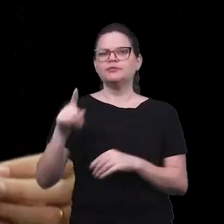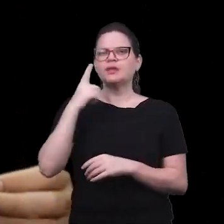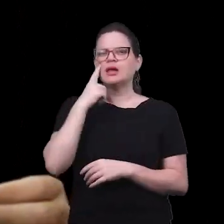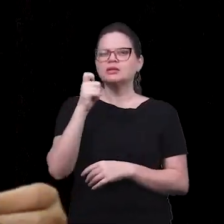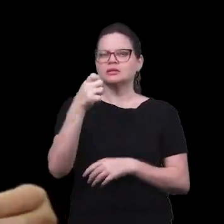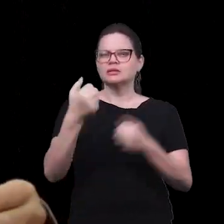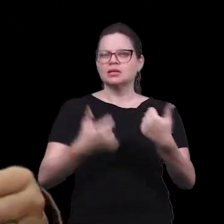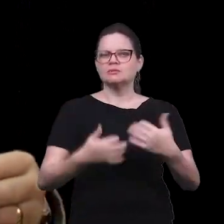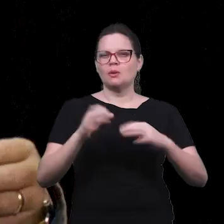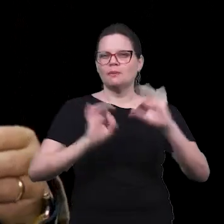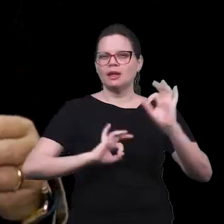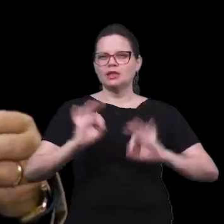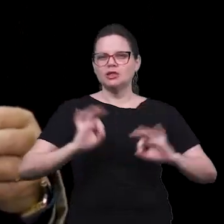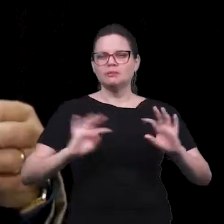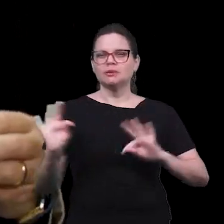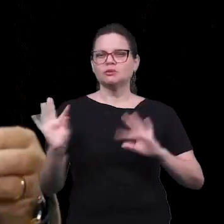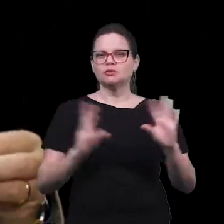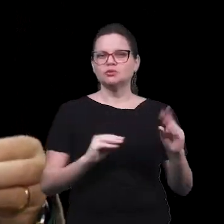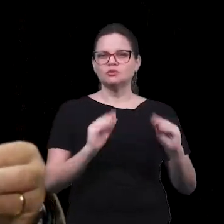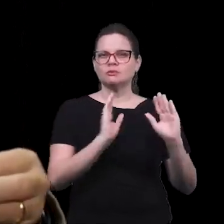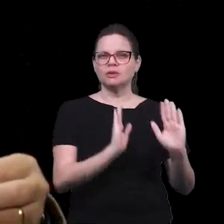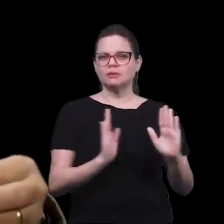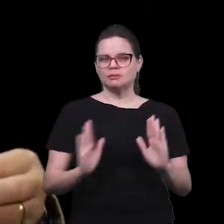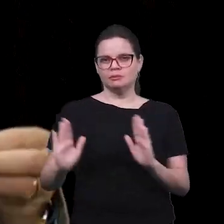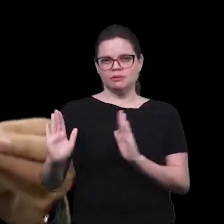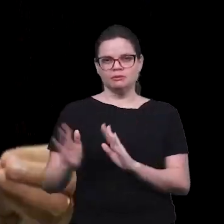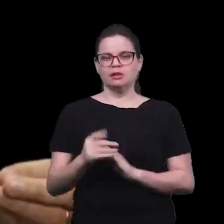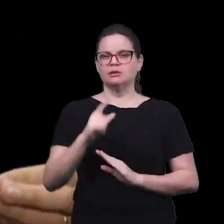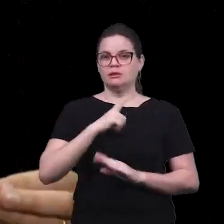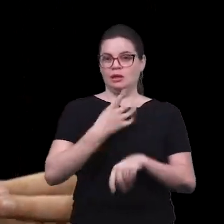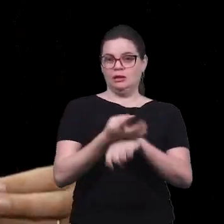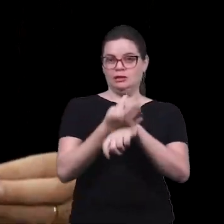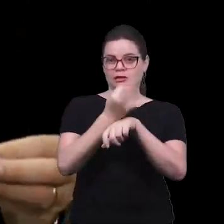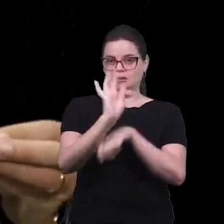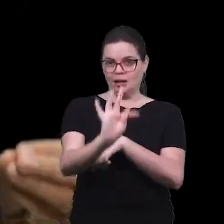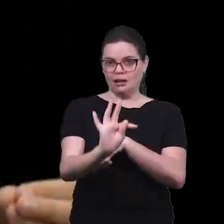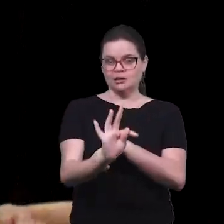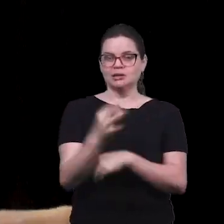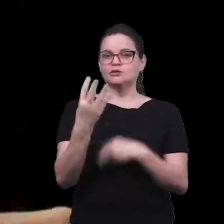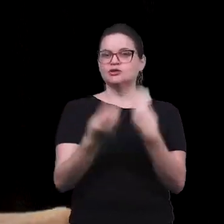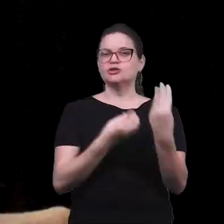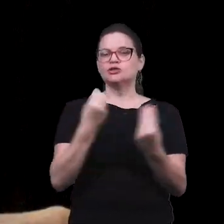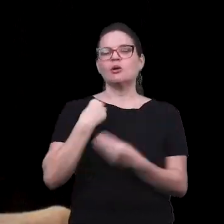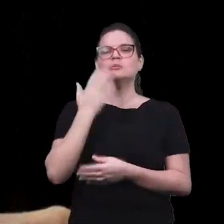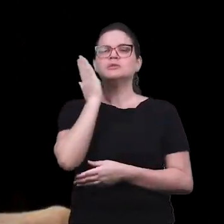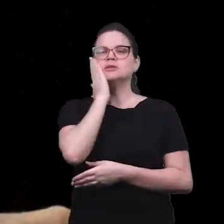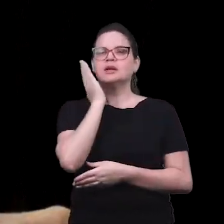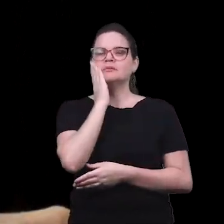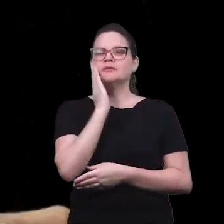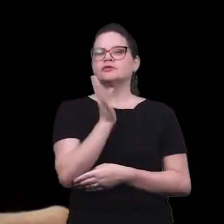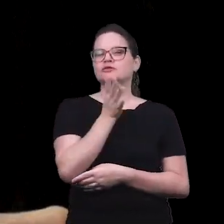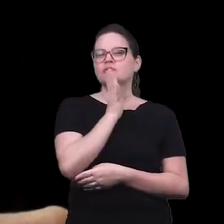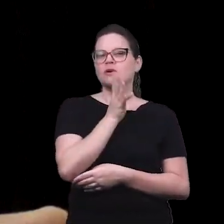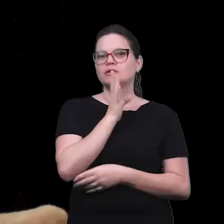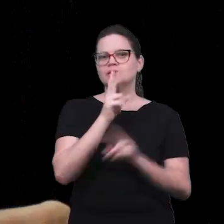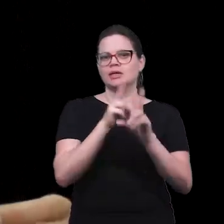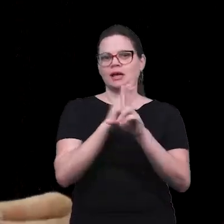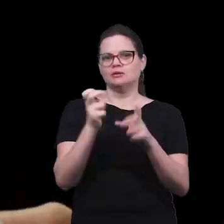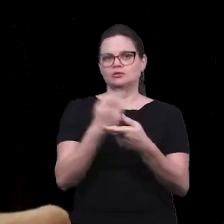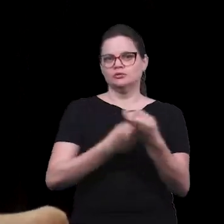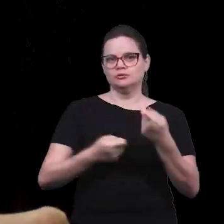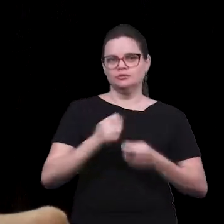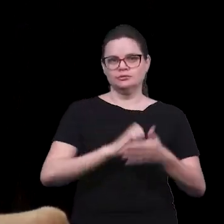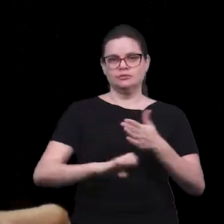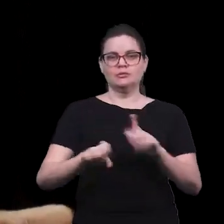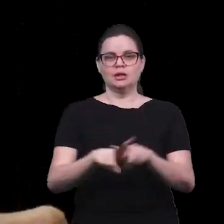o planejamento, de tudo. Tem a parte técnica, né, de conhecer o negócio, e tem a parte espiritual também para